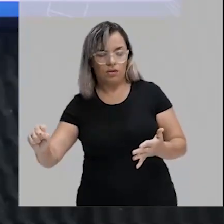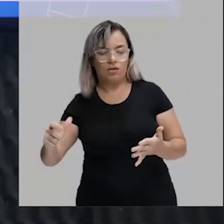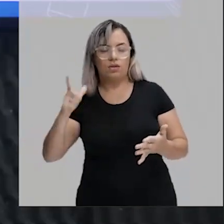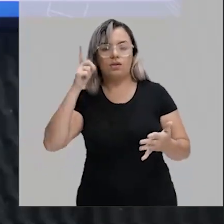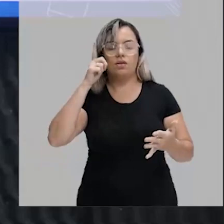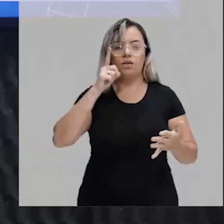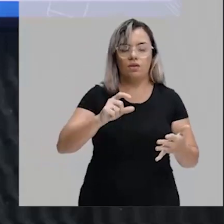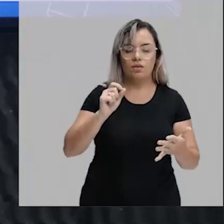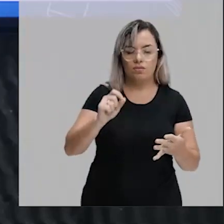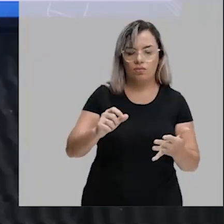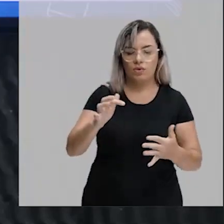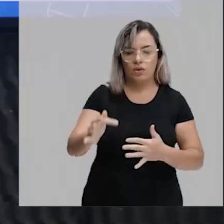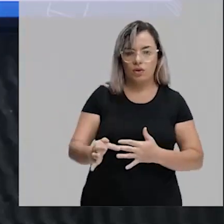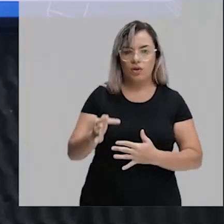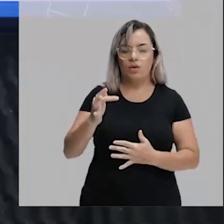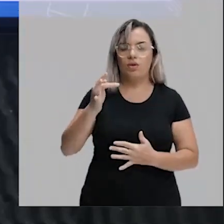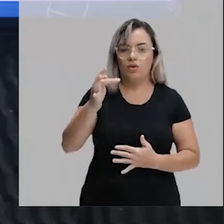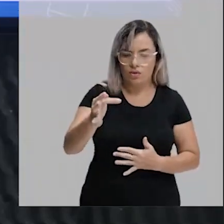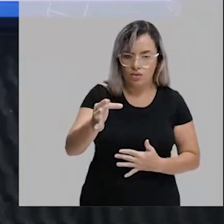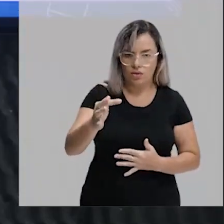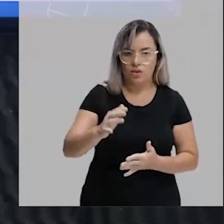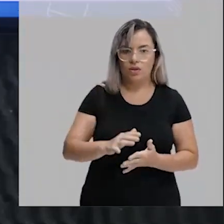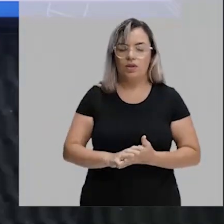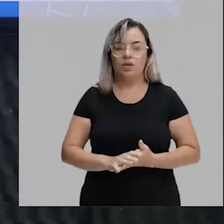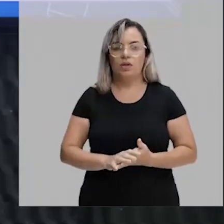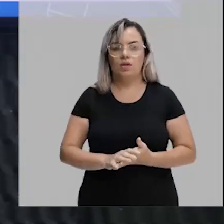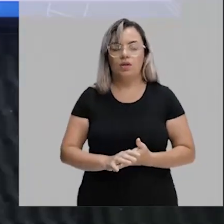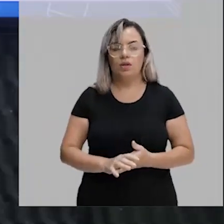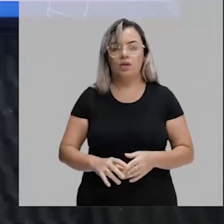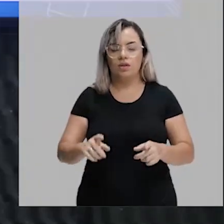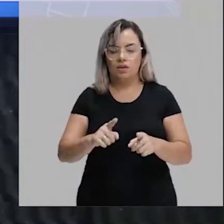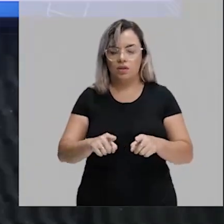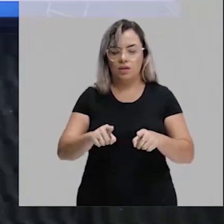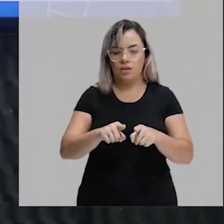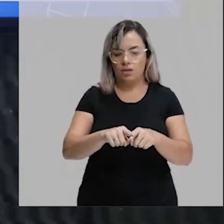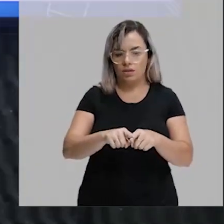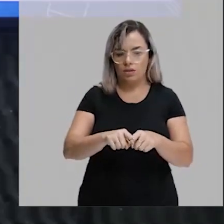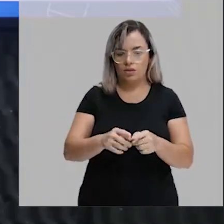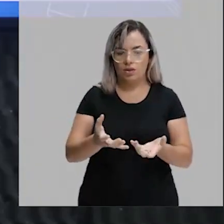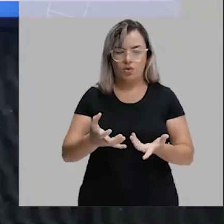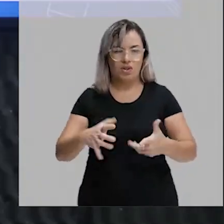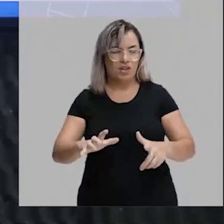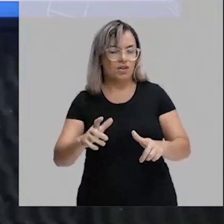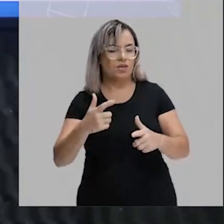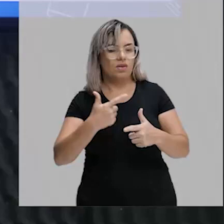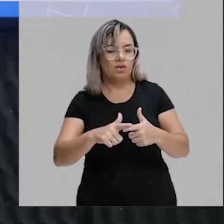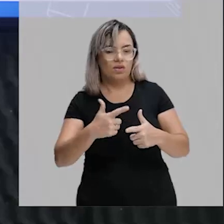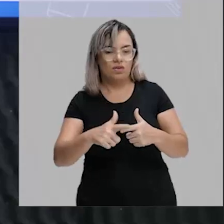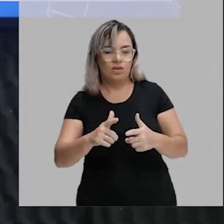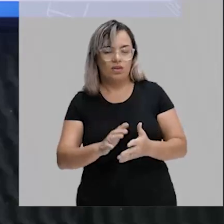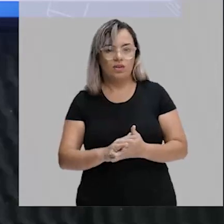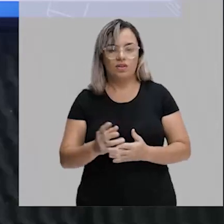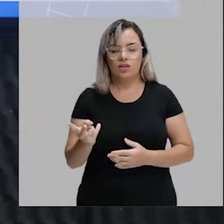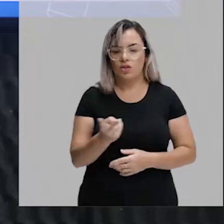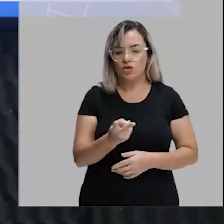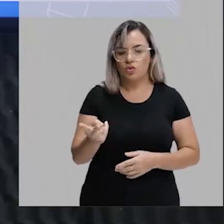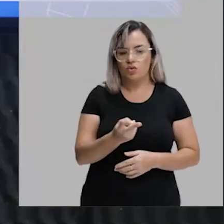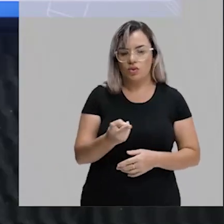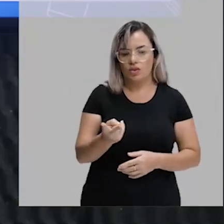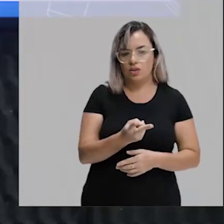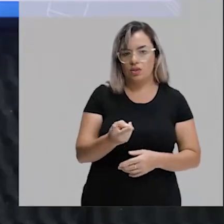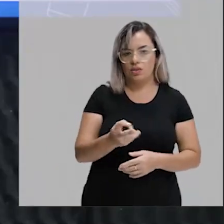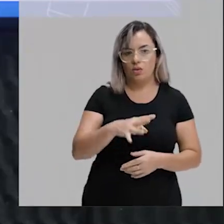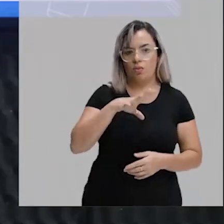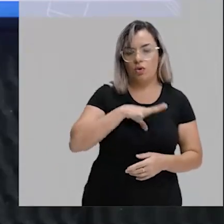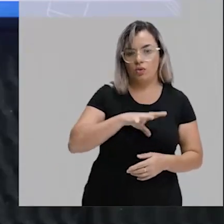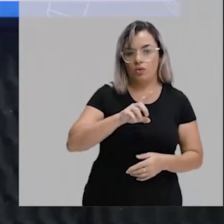conquistar, e evitar dessa forma um conflito entre as duas nações, ok? Quando você olha para